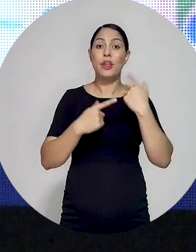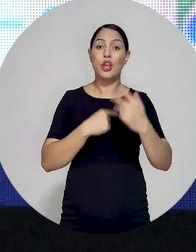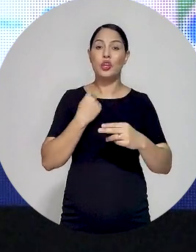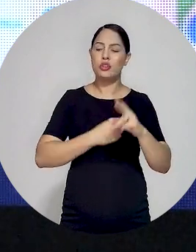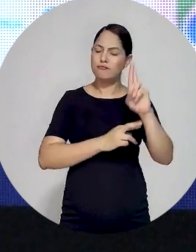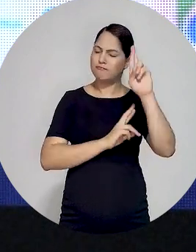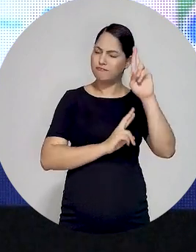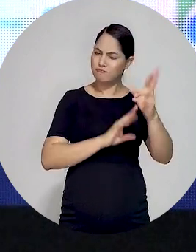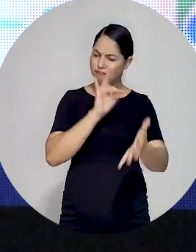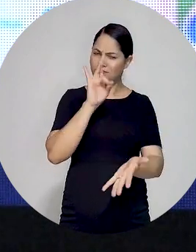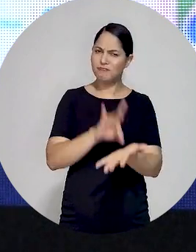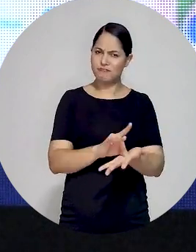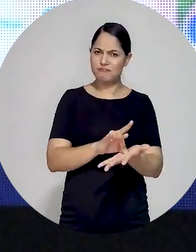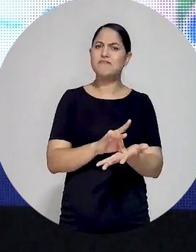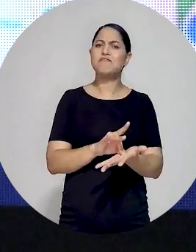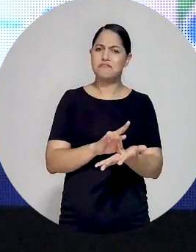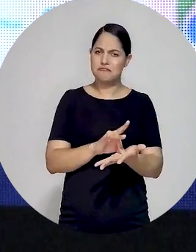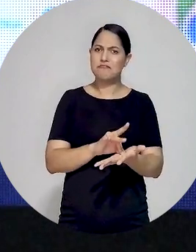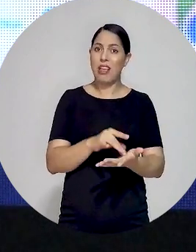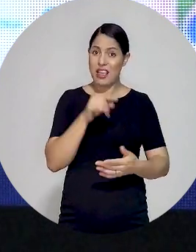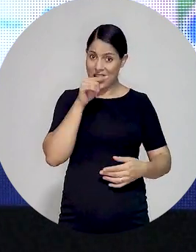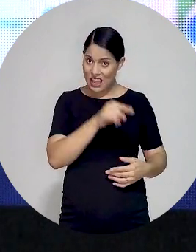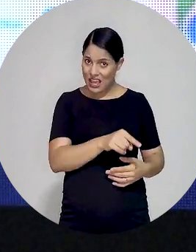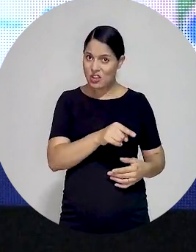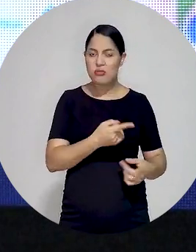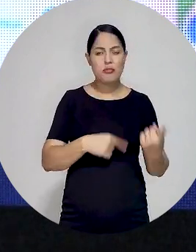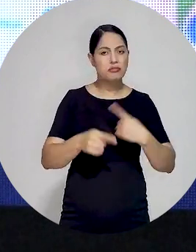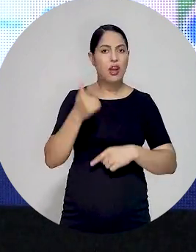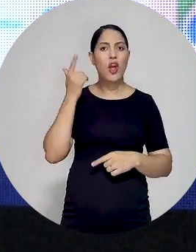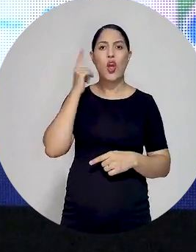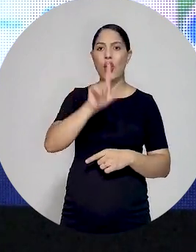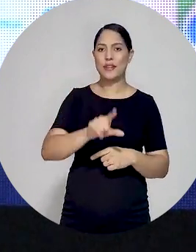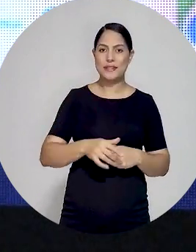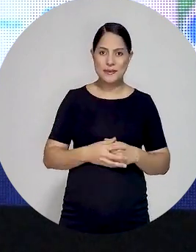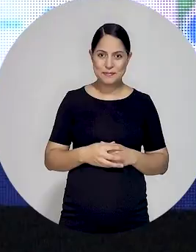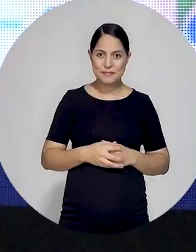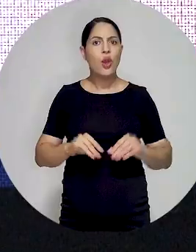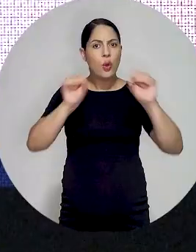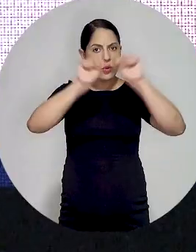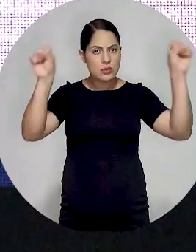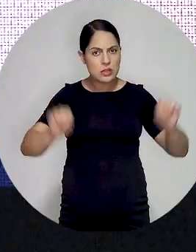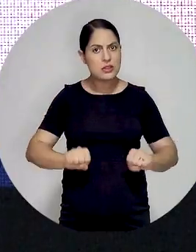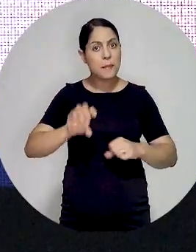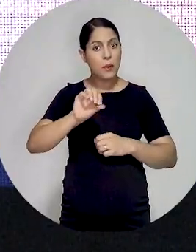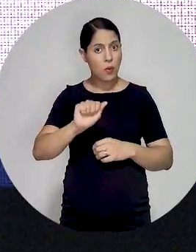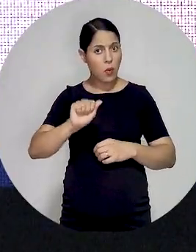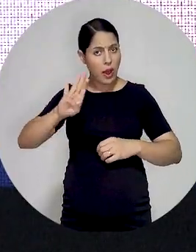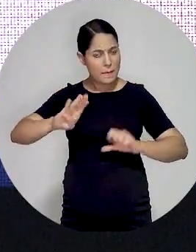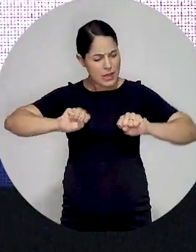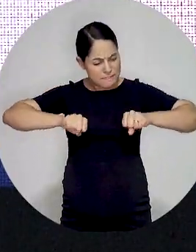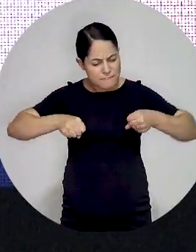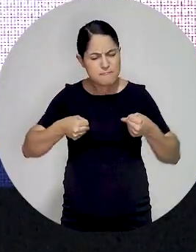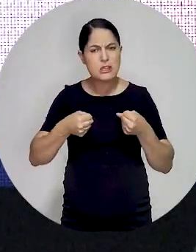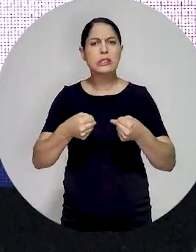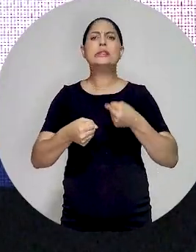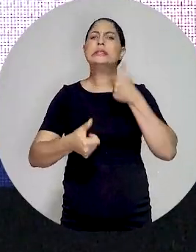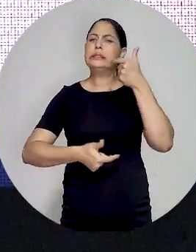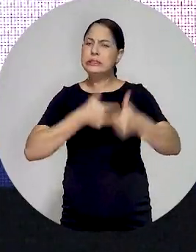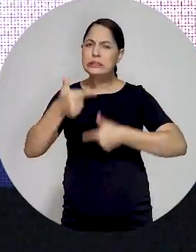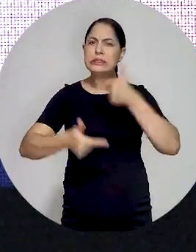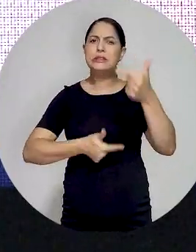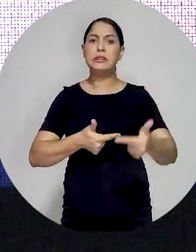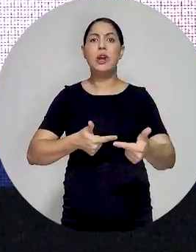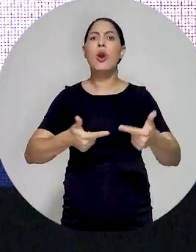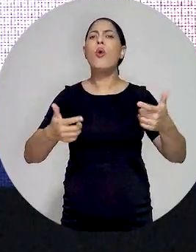porque mantém a nossa esperança de que esse dispositivo vai ser conquistado. O sistema OAB se empenhou